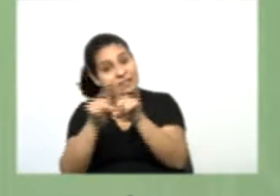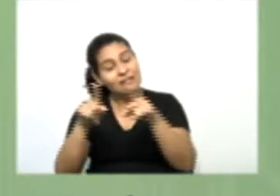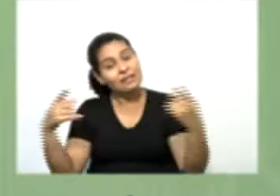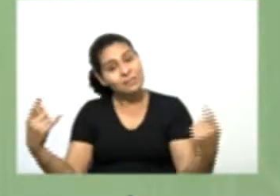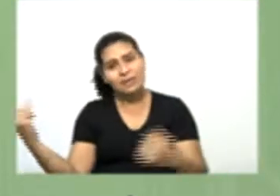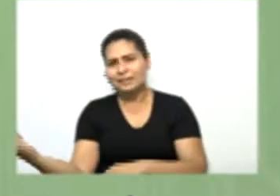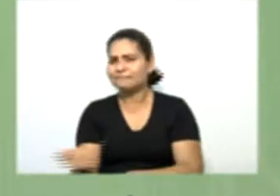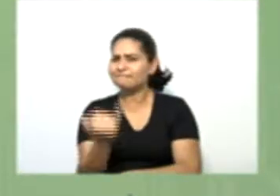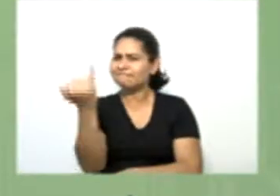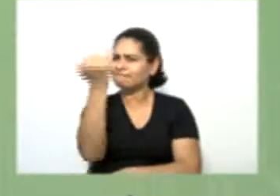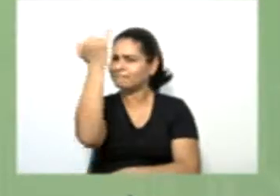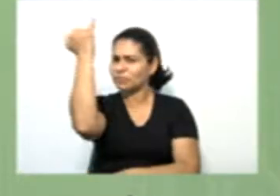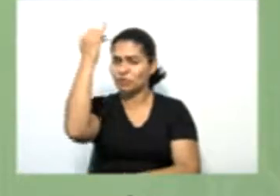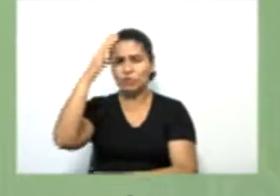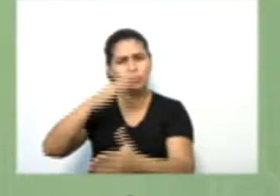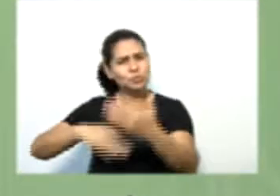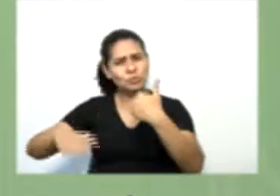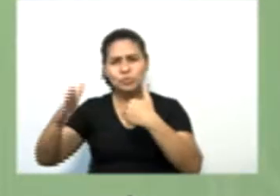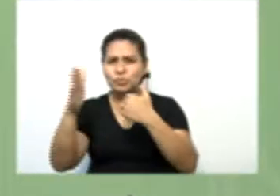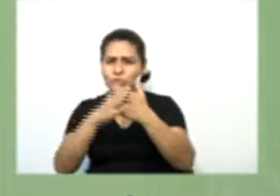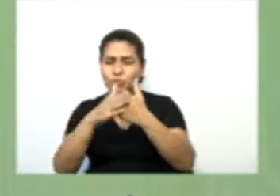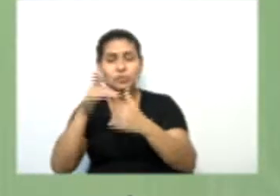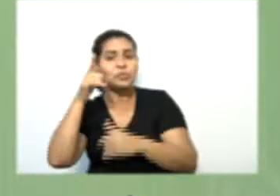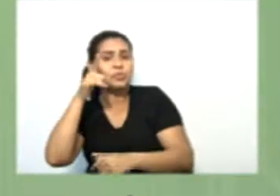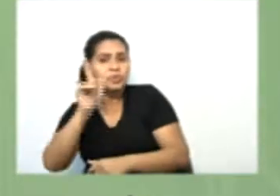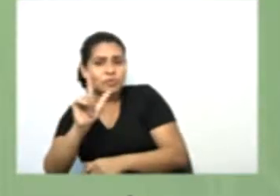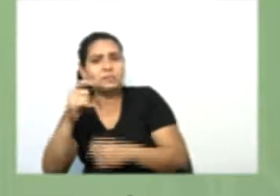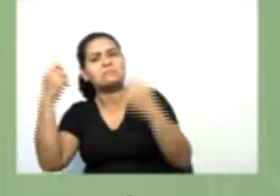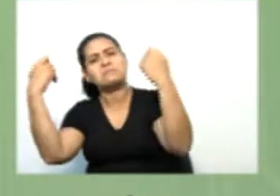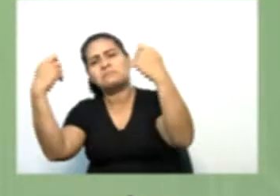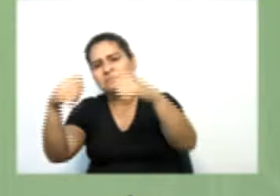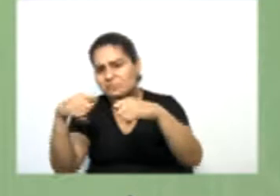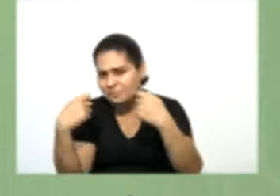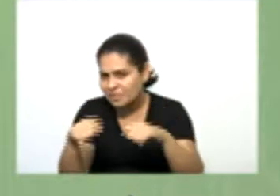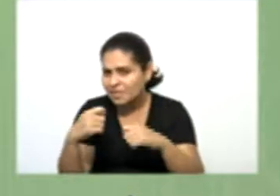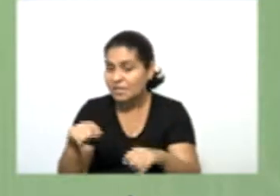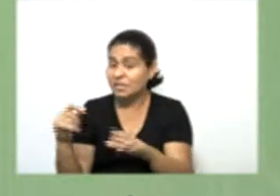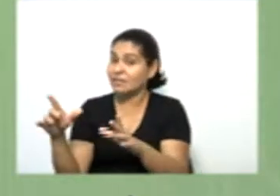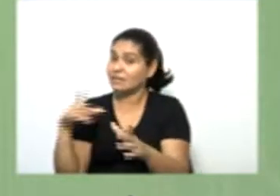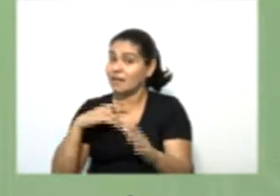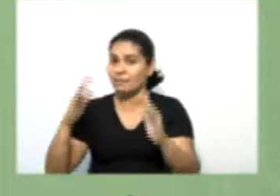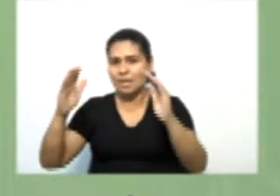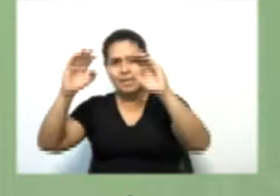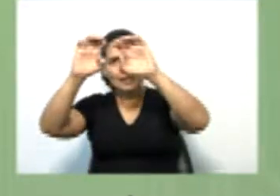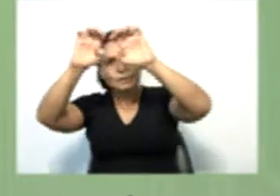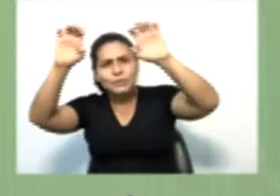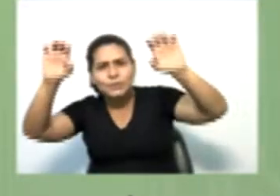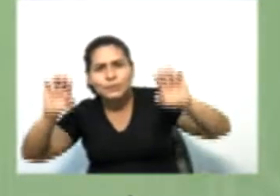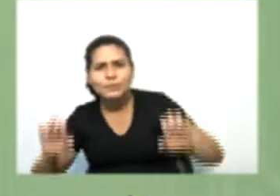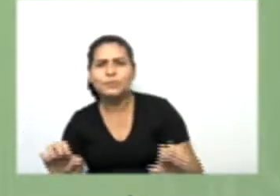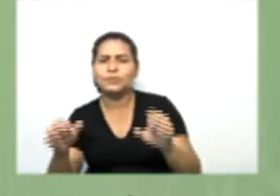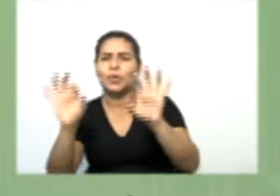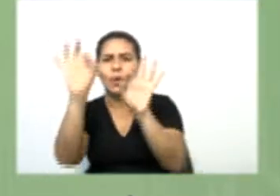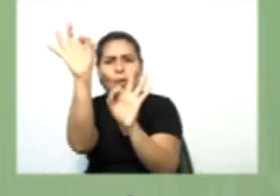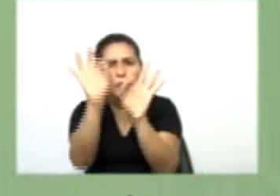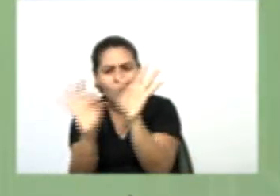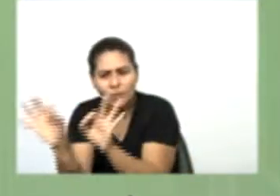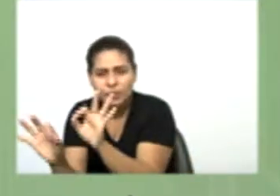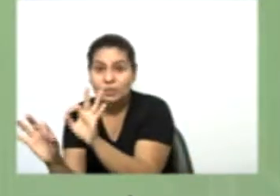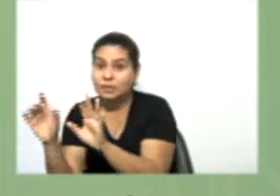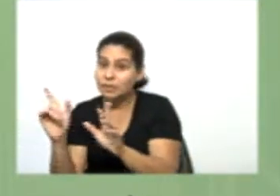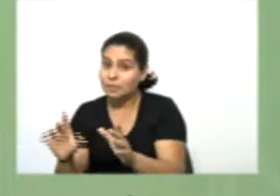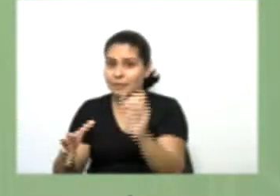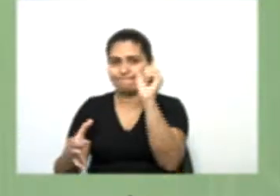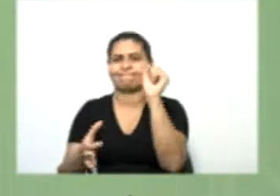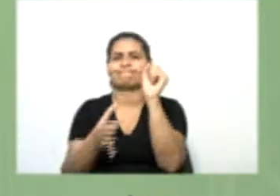grande importância para as atividades organizacionais. Precisa estar bem estruturada e proporcionar